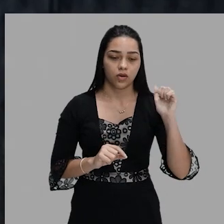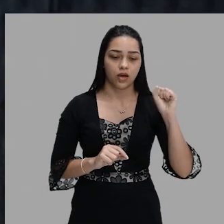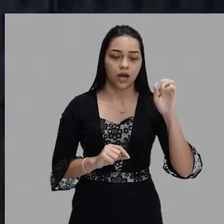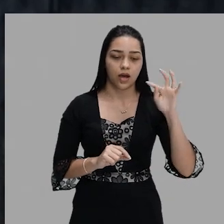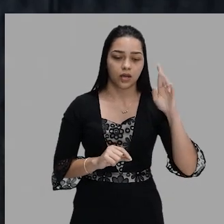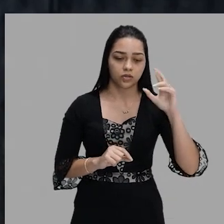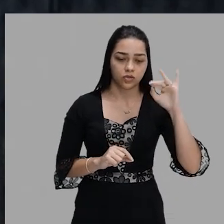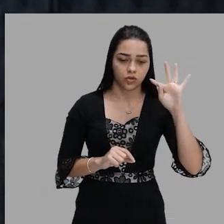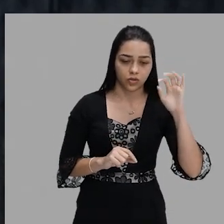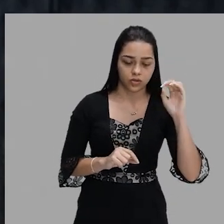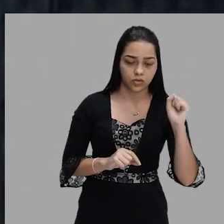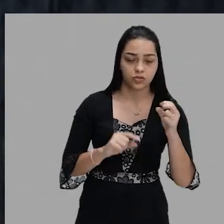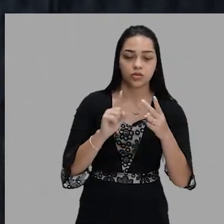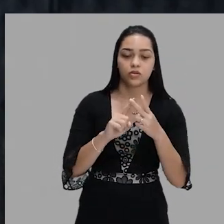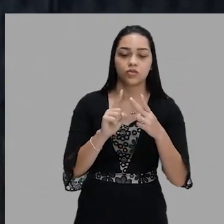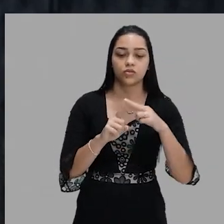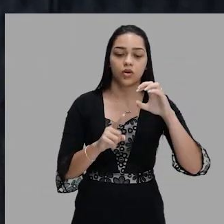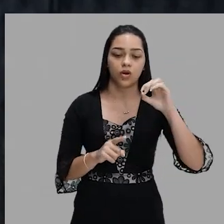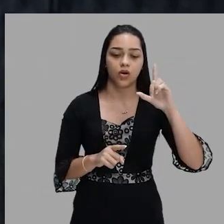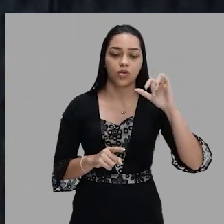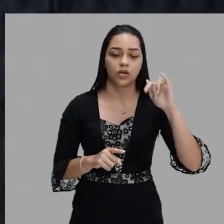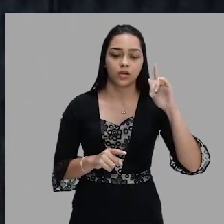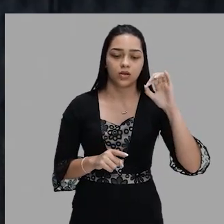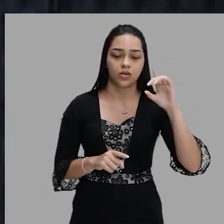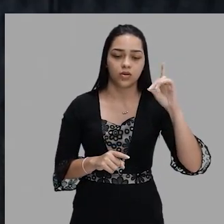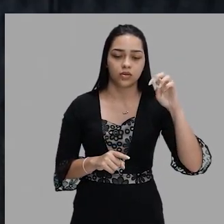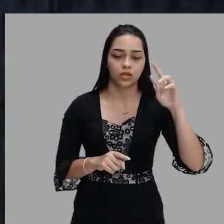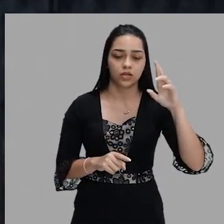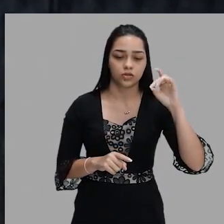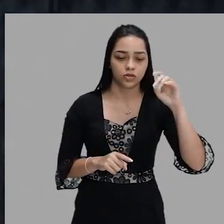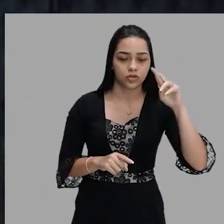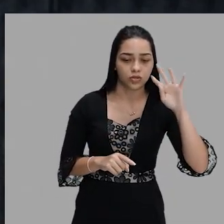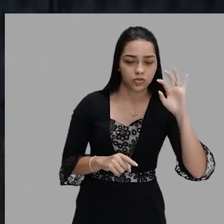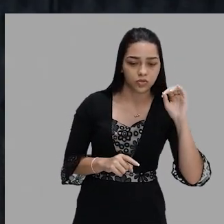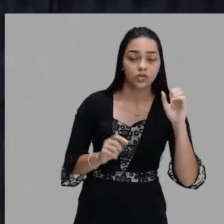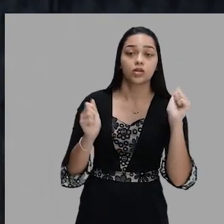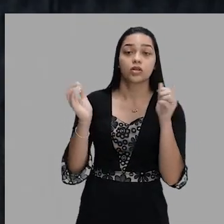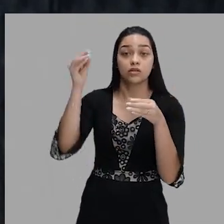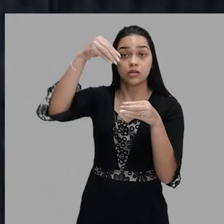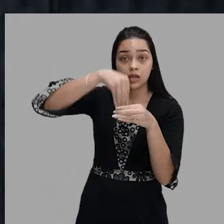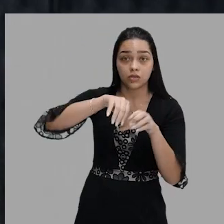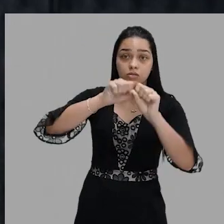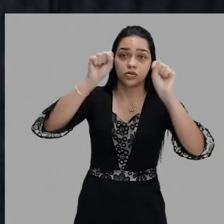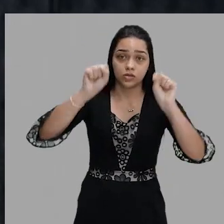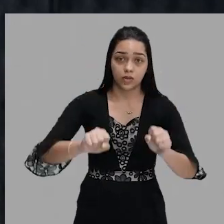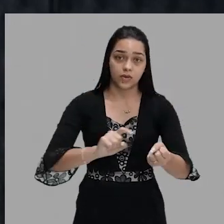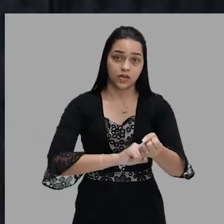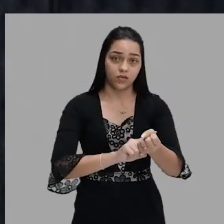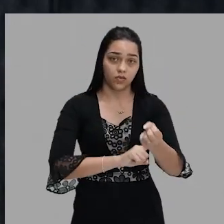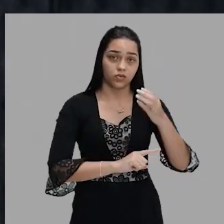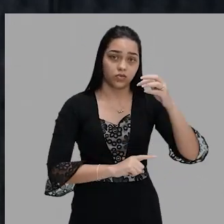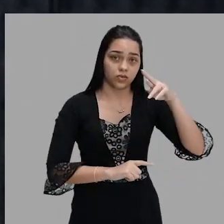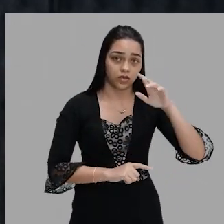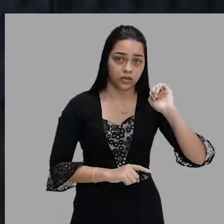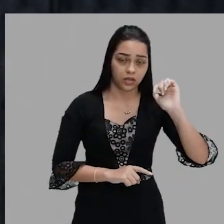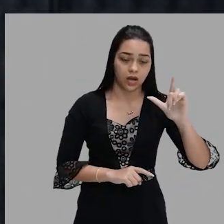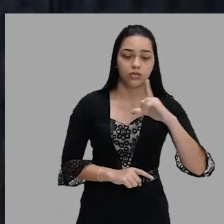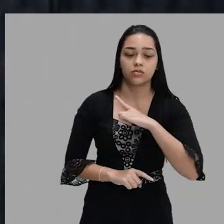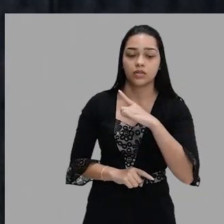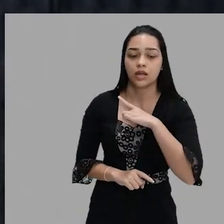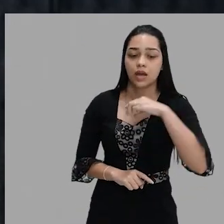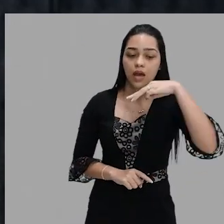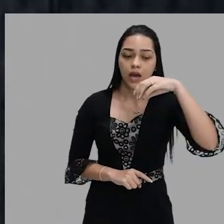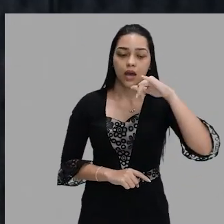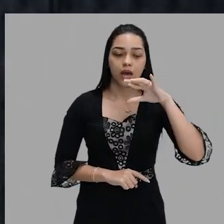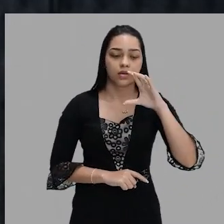e os oligodendrócitos, que estão localizados no sistema nervoso central. Tá? Nós temos as